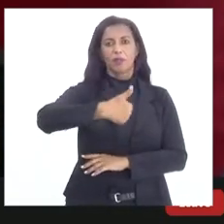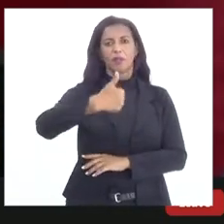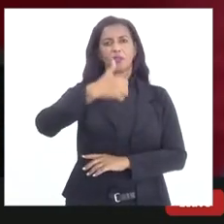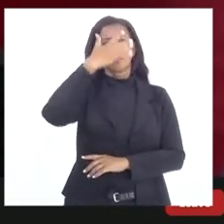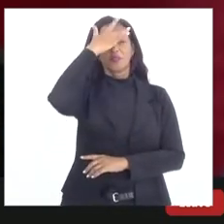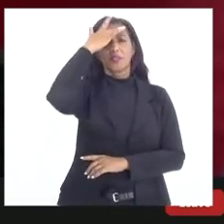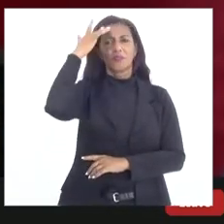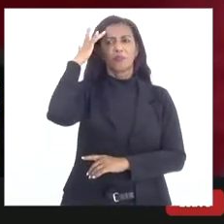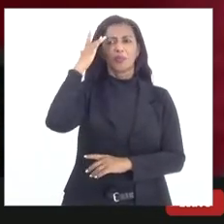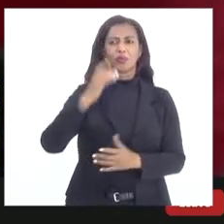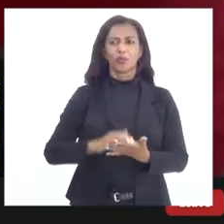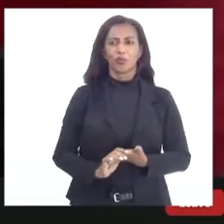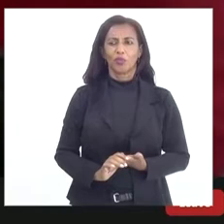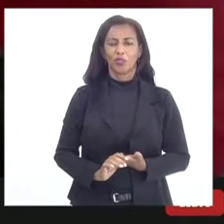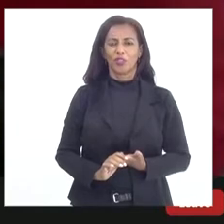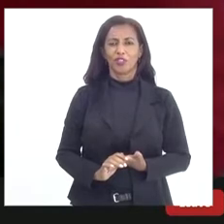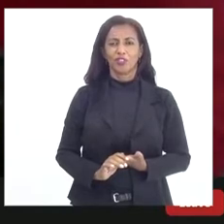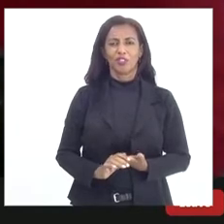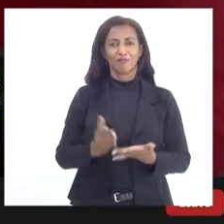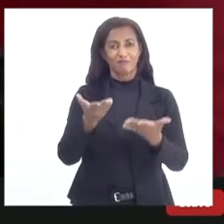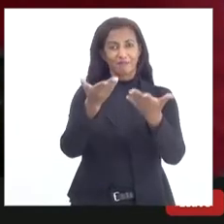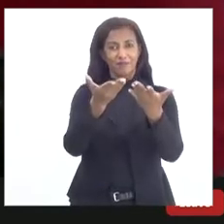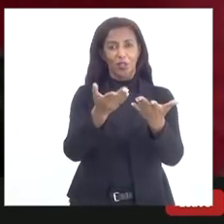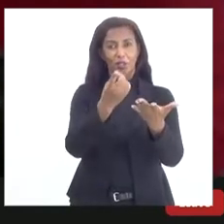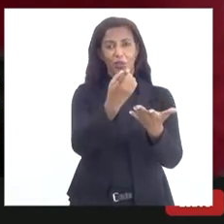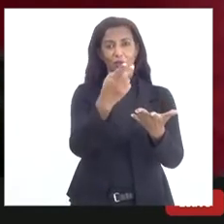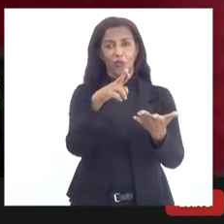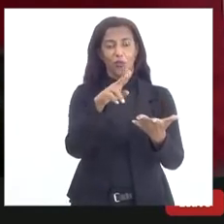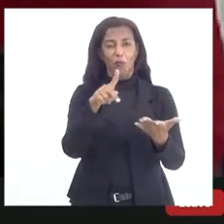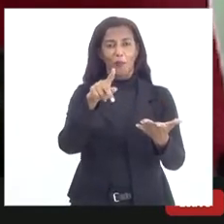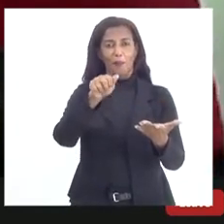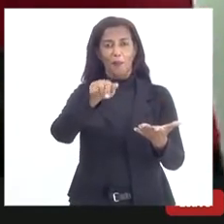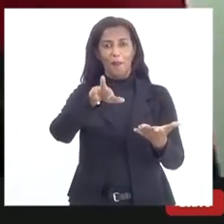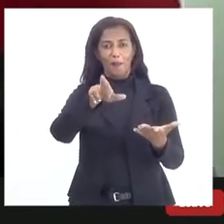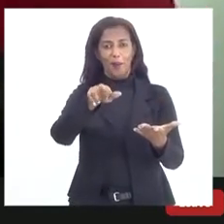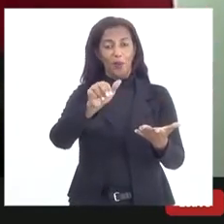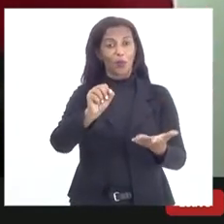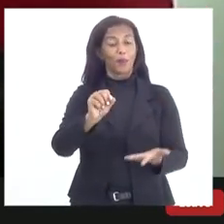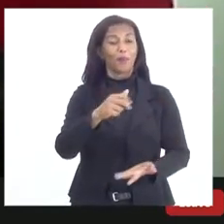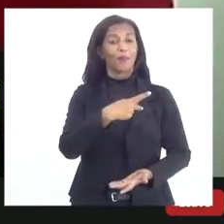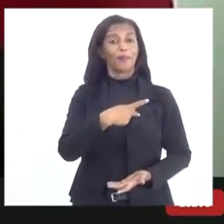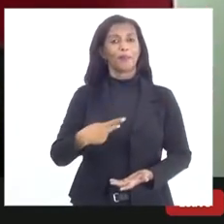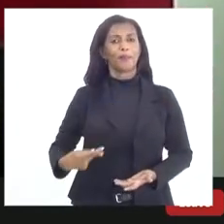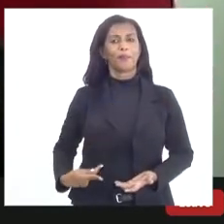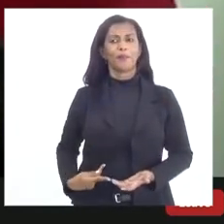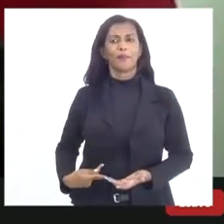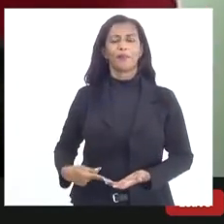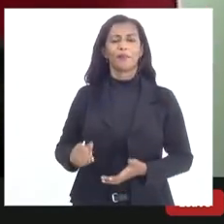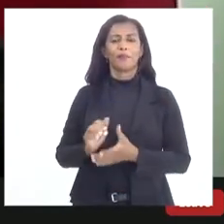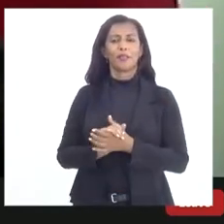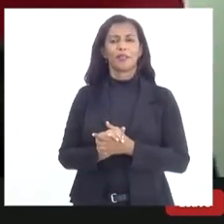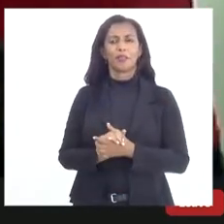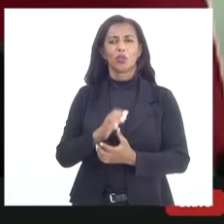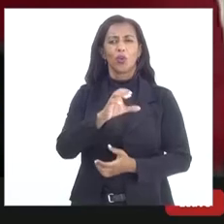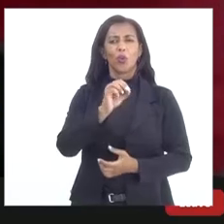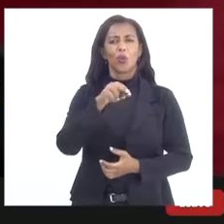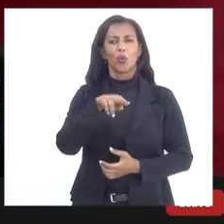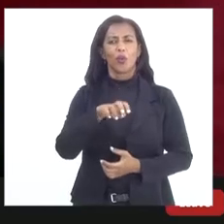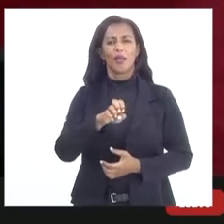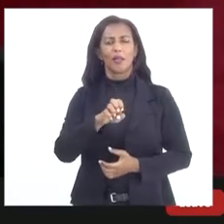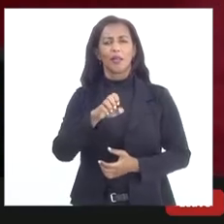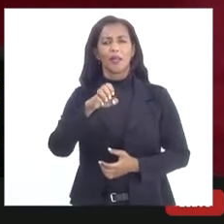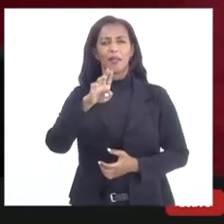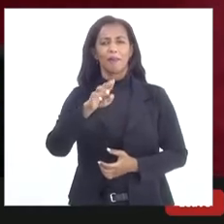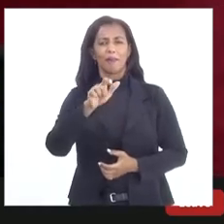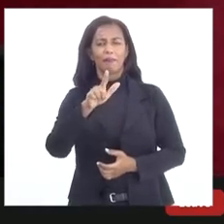que foi ouvida por nós foi o Dr. Paulo Maltes, que é o presidente do CONEPLIR, né? Que esteve